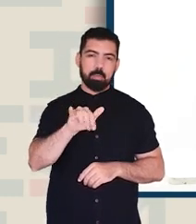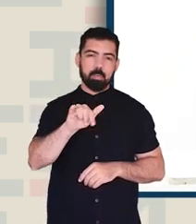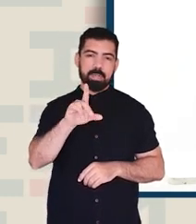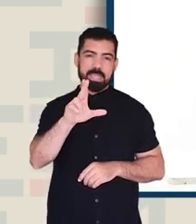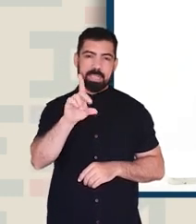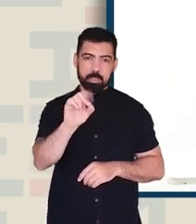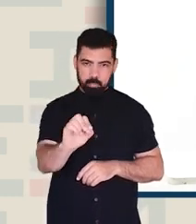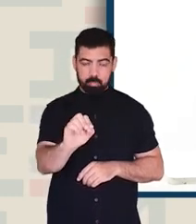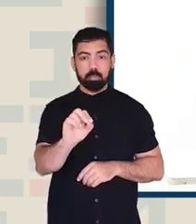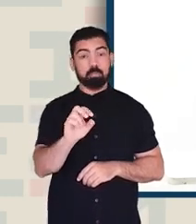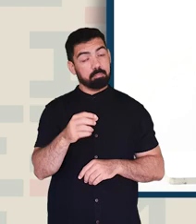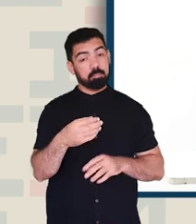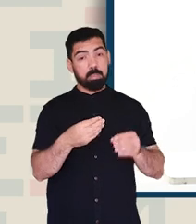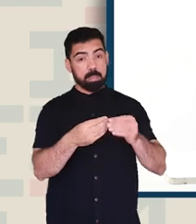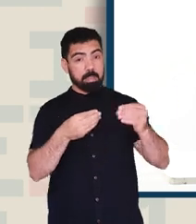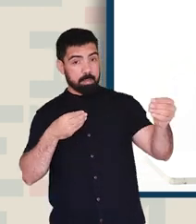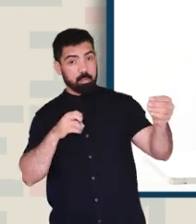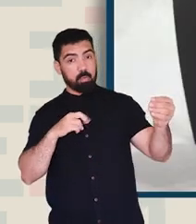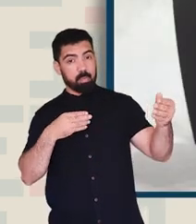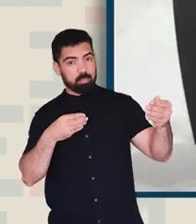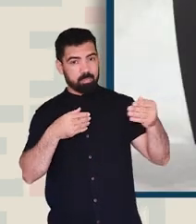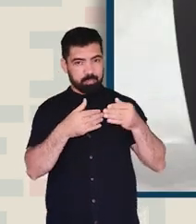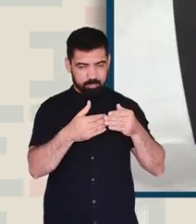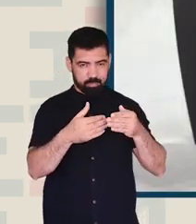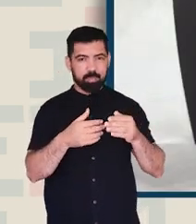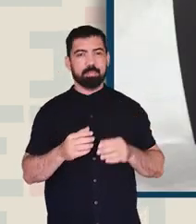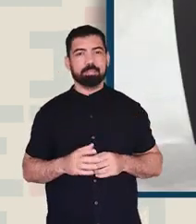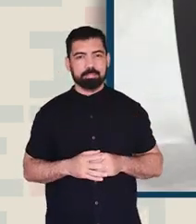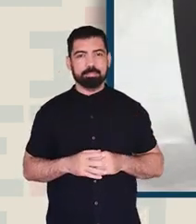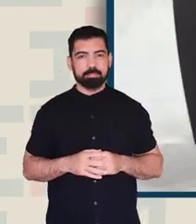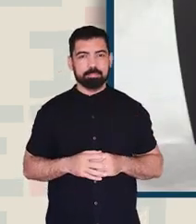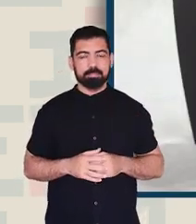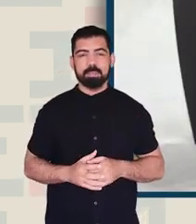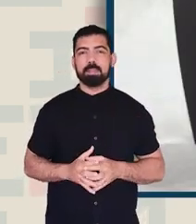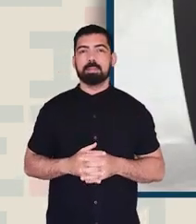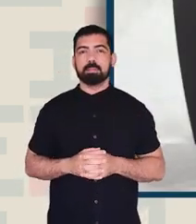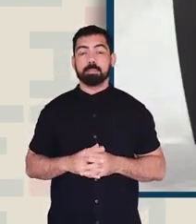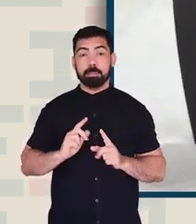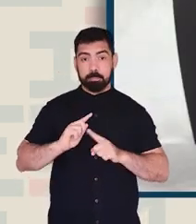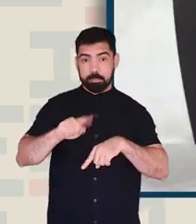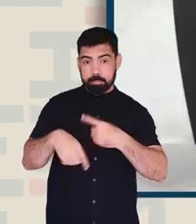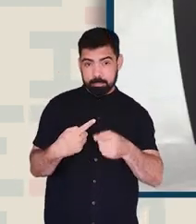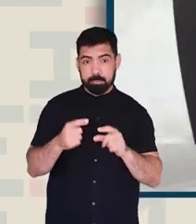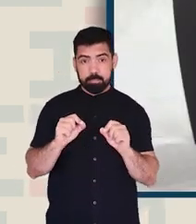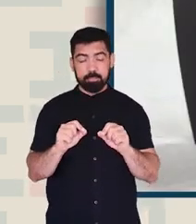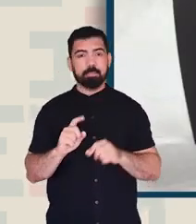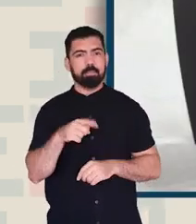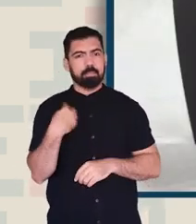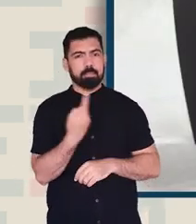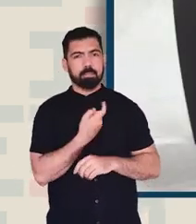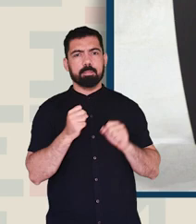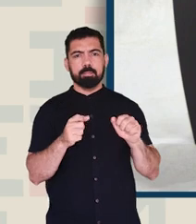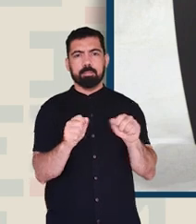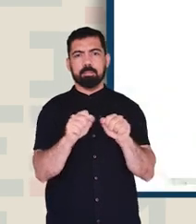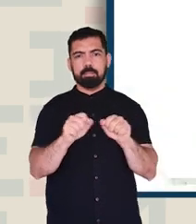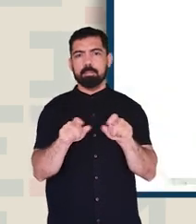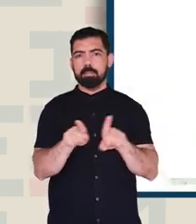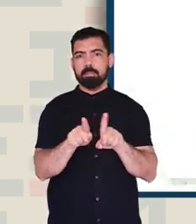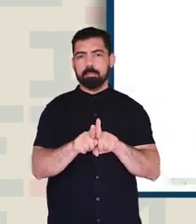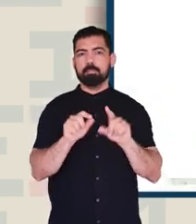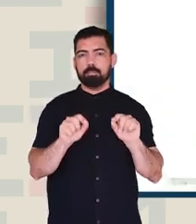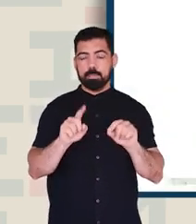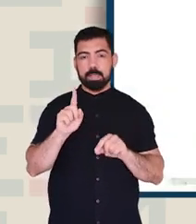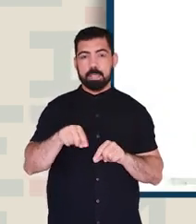demonstrei aqui o caminho que o ar faz com o instrumento solto, sem pressionar nada. Depois, a gente pode fazer